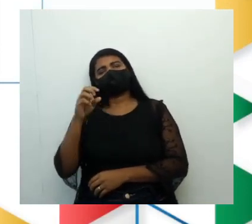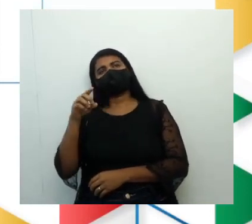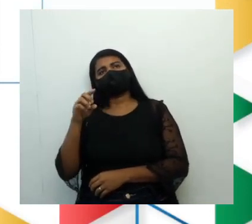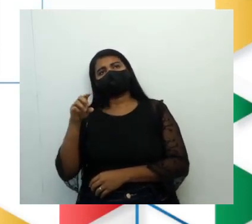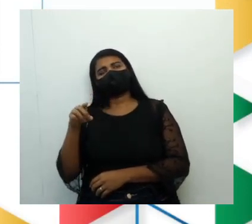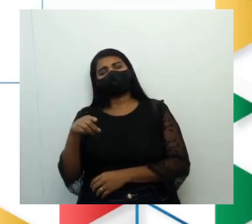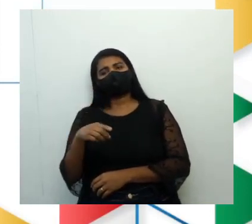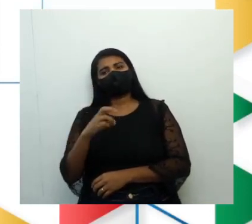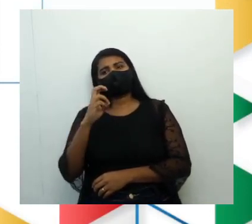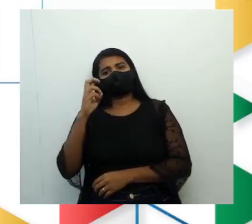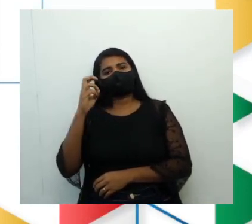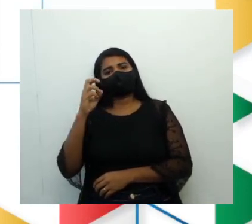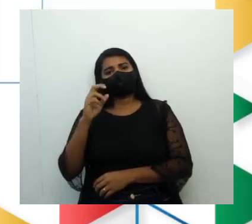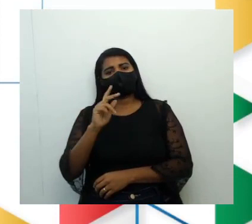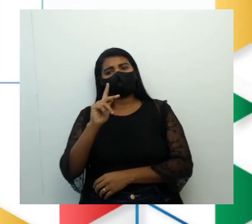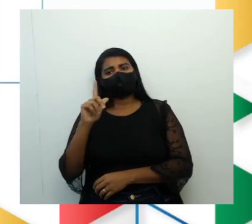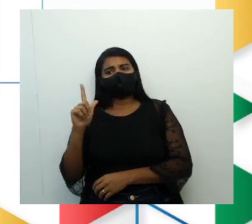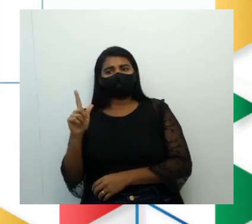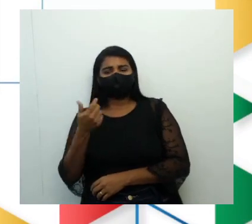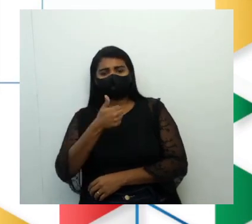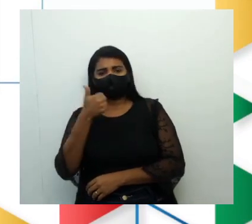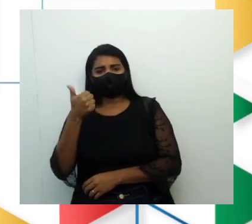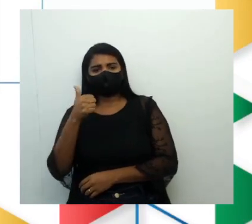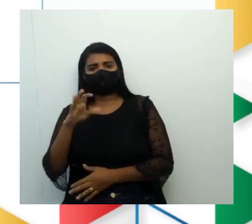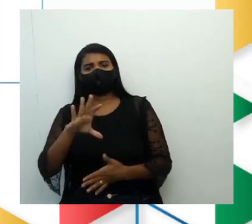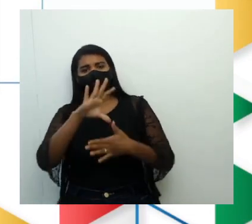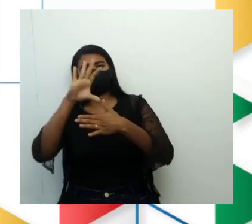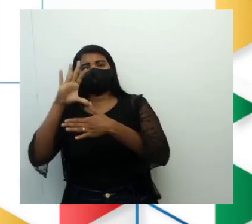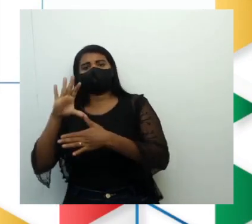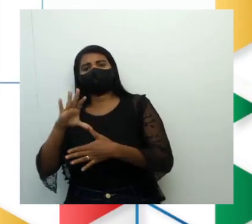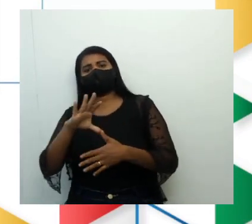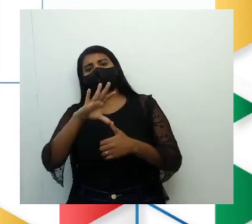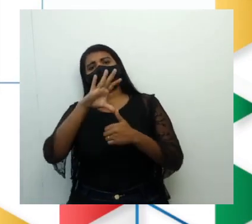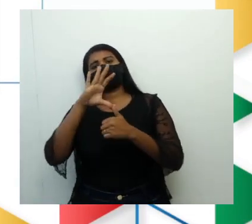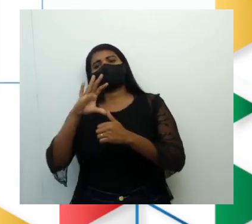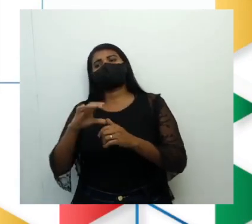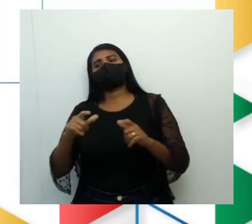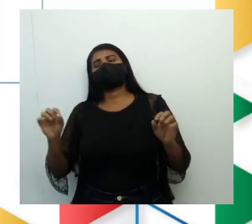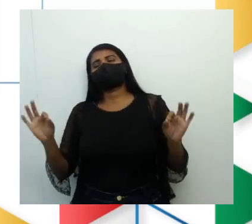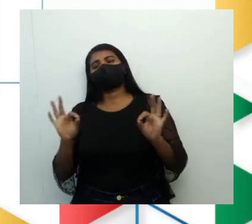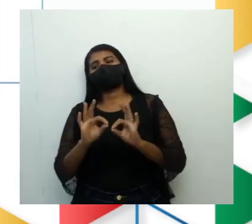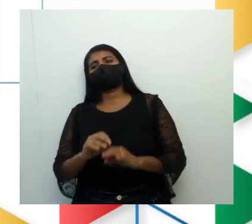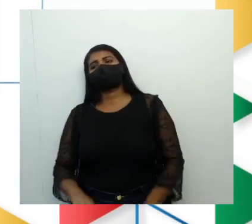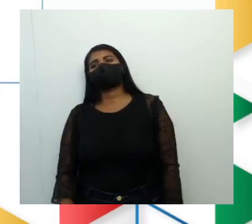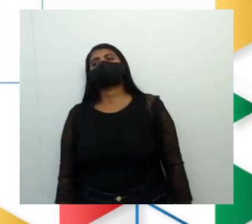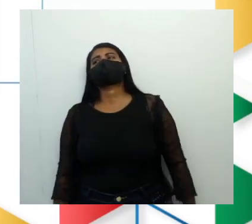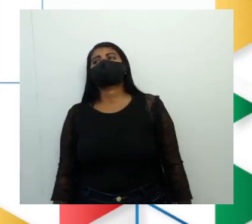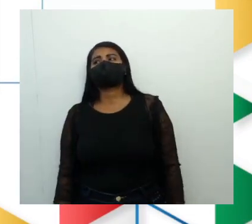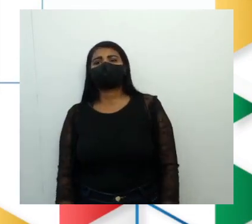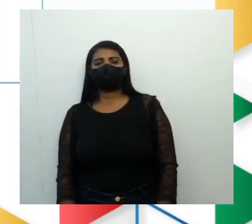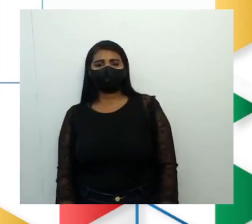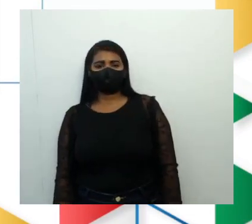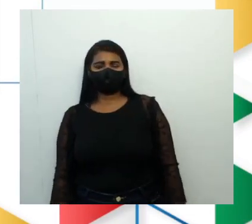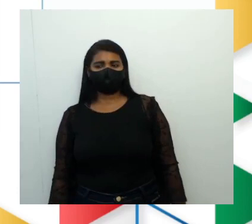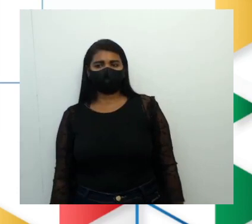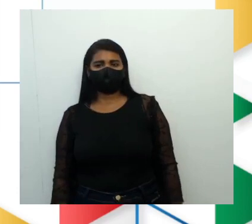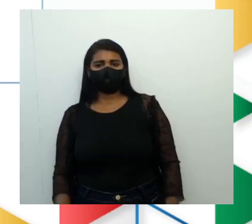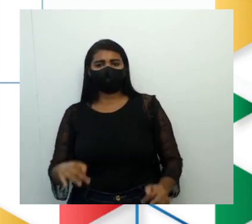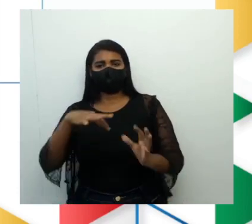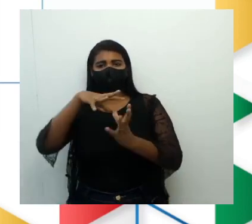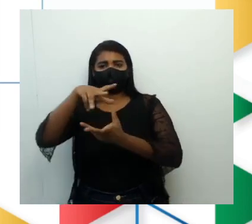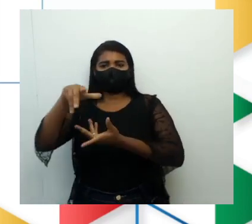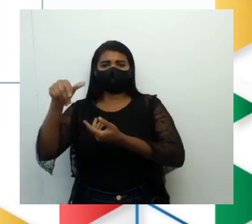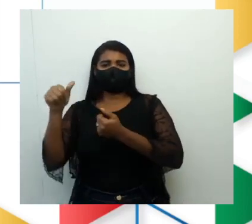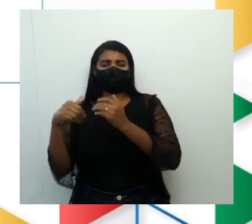8.547.403,5 km, ele é o primeiro na América do Sul em extensão. Tá, meus amores? Na América do Sul. No